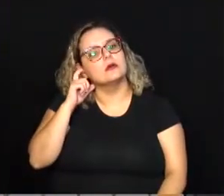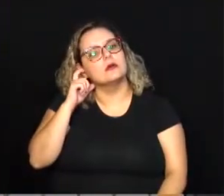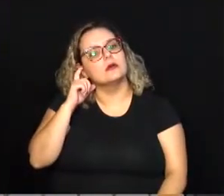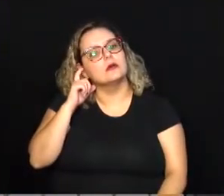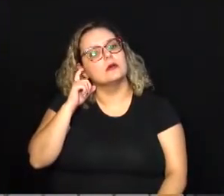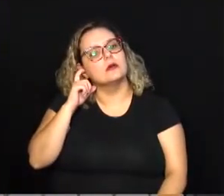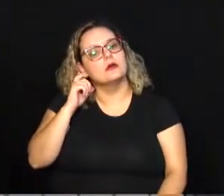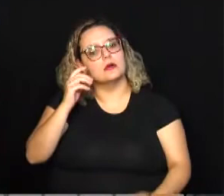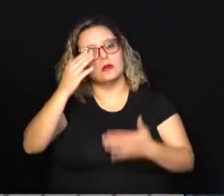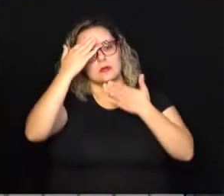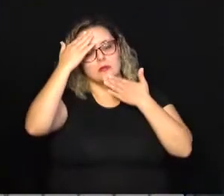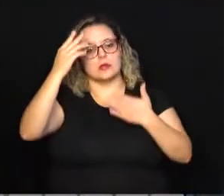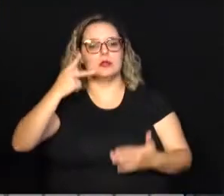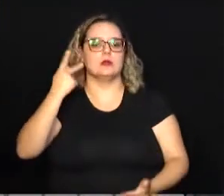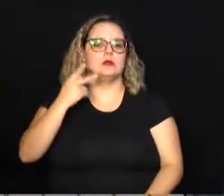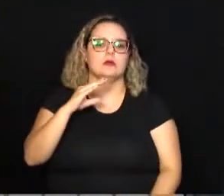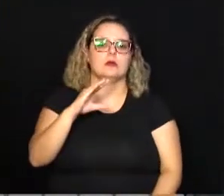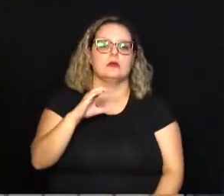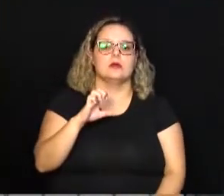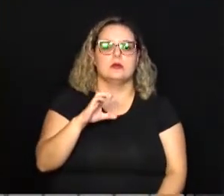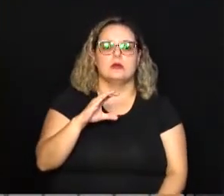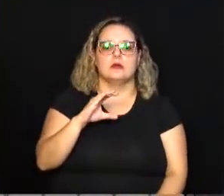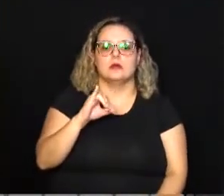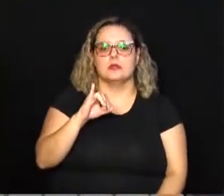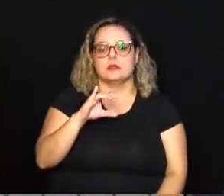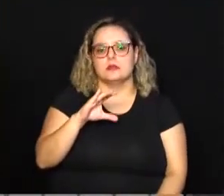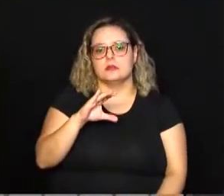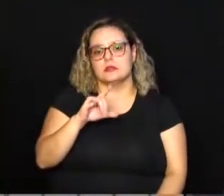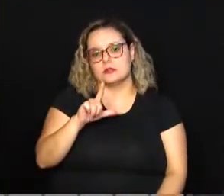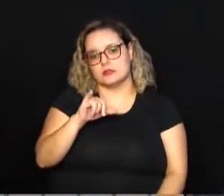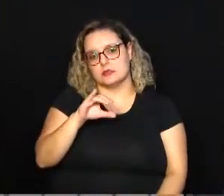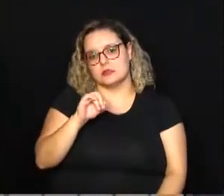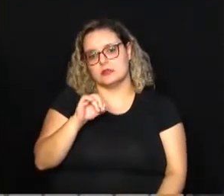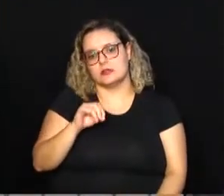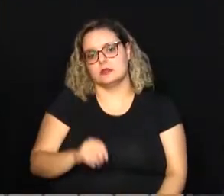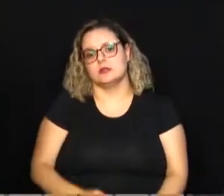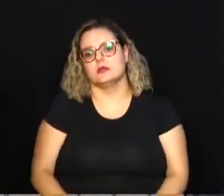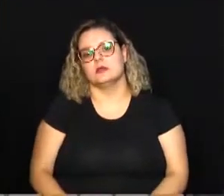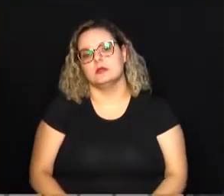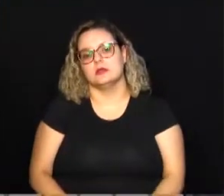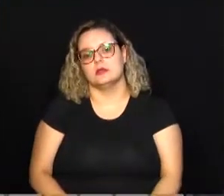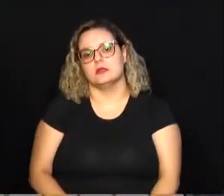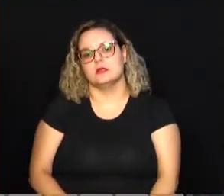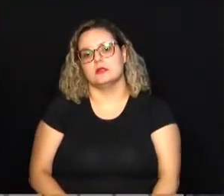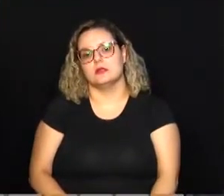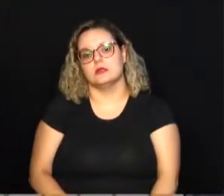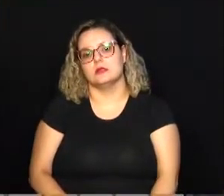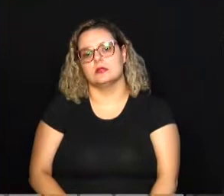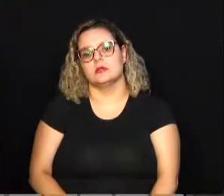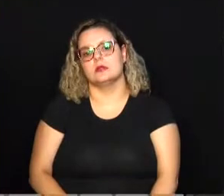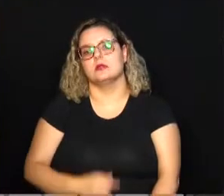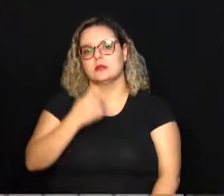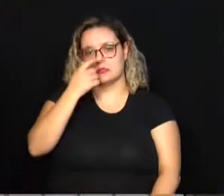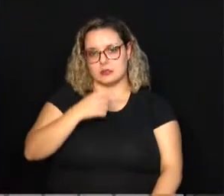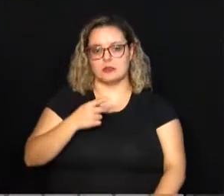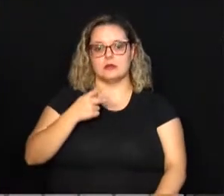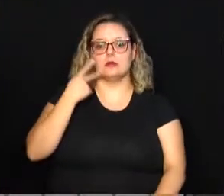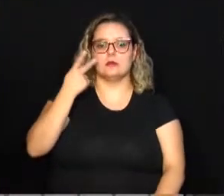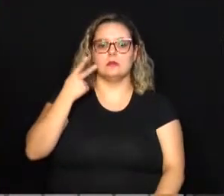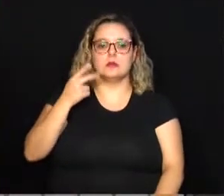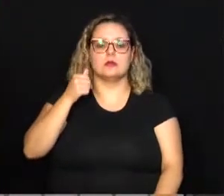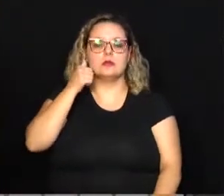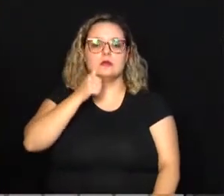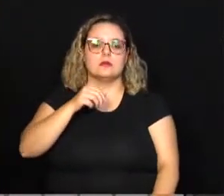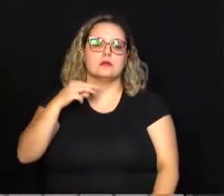vereador Cecílio, pelos questionamentos. Eu vou agora passar para a vereadora Mariana Conte, para que